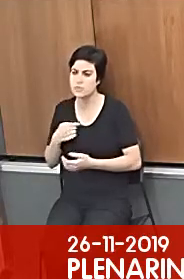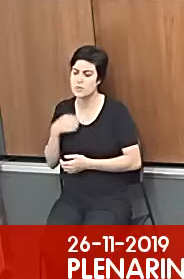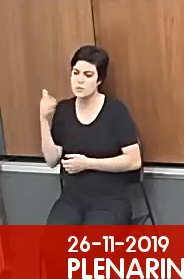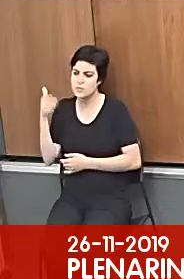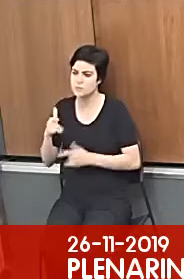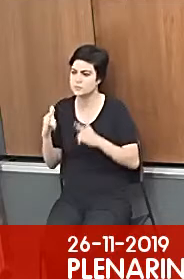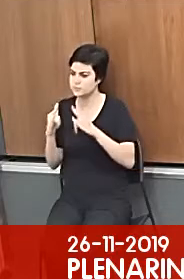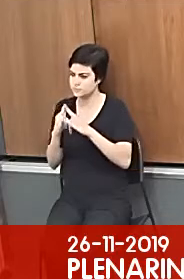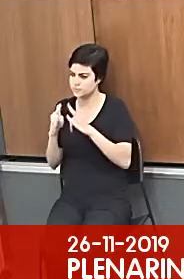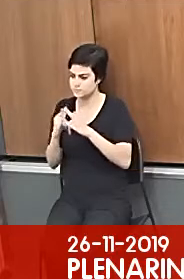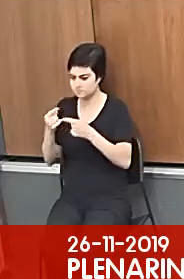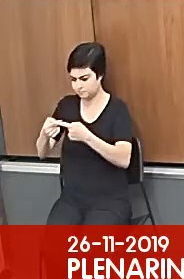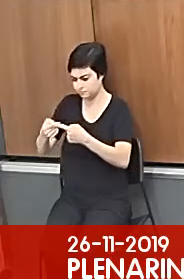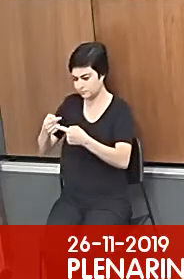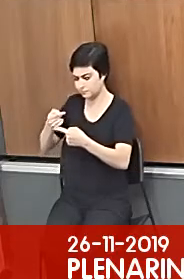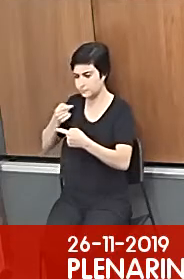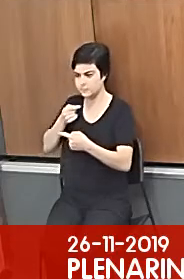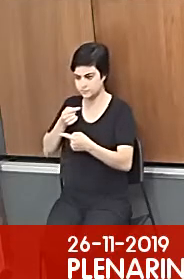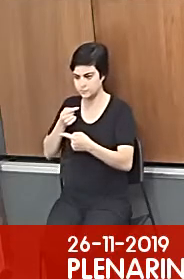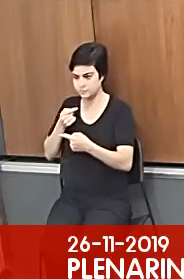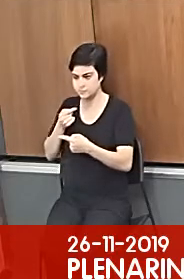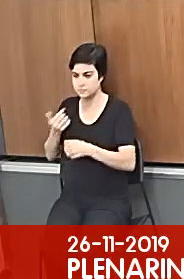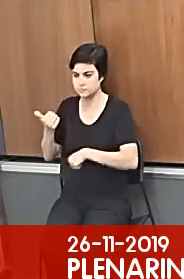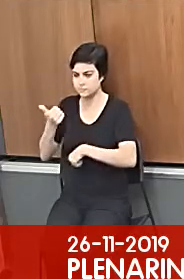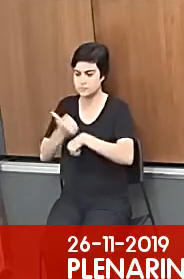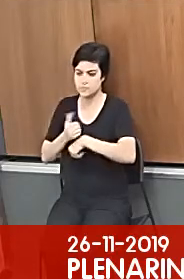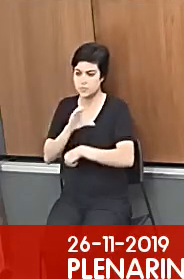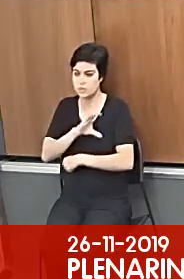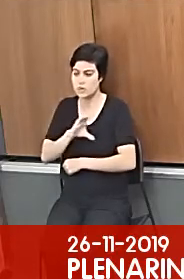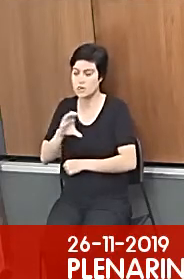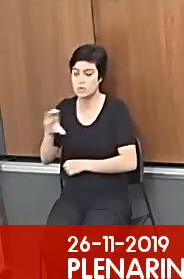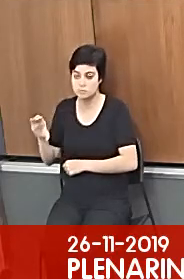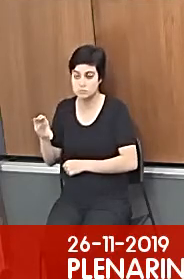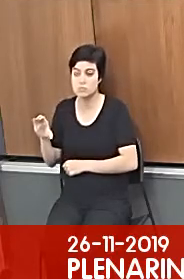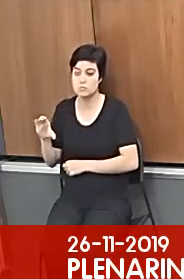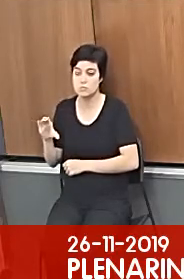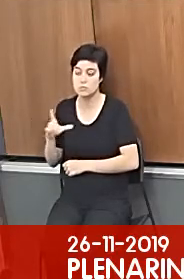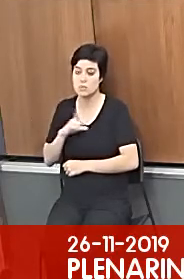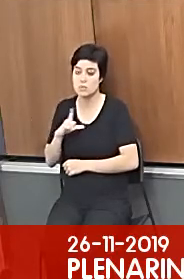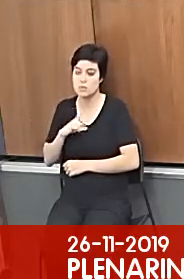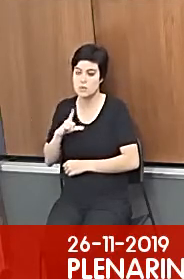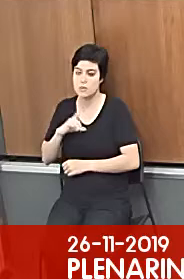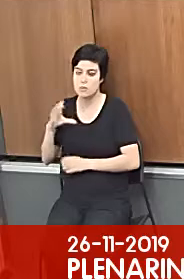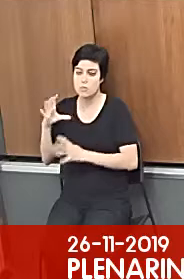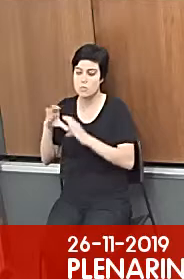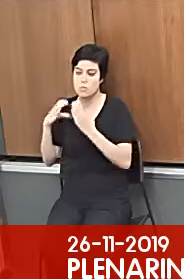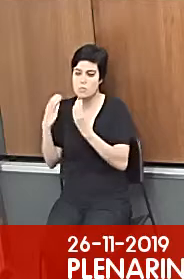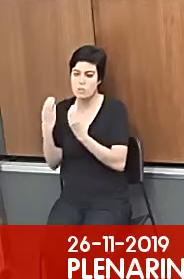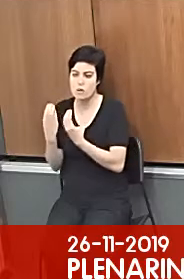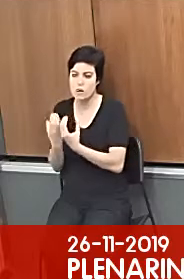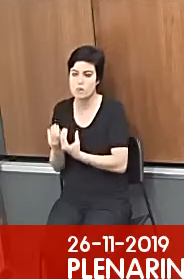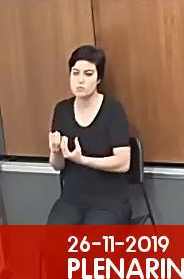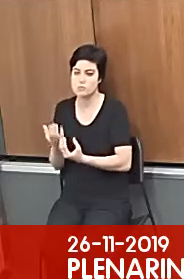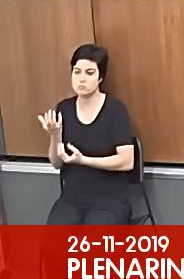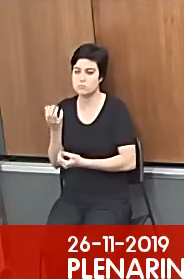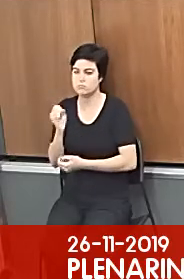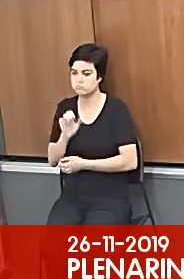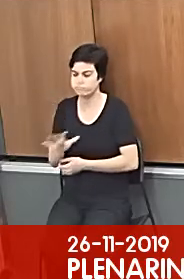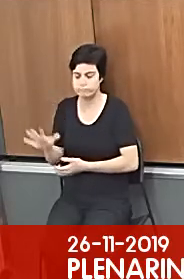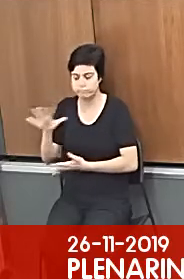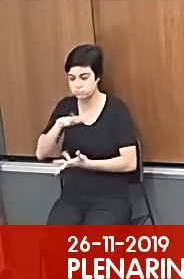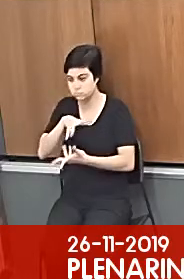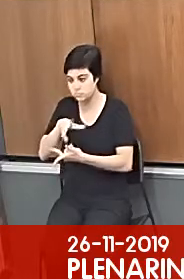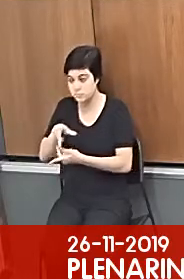INES semana passada, representando a coordenadora Ana Lúcia, no evento, num congresso internacional, dentro do INES.